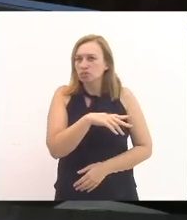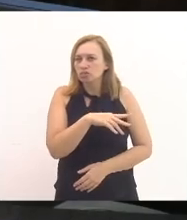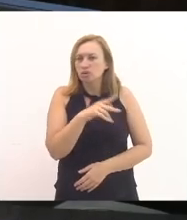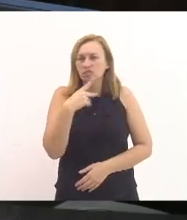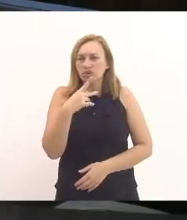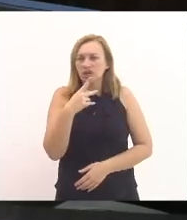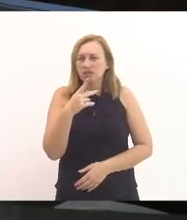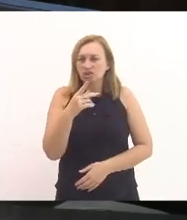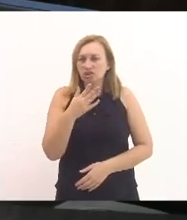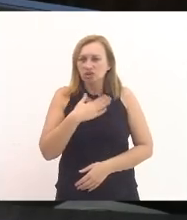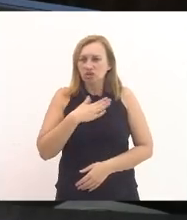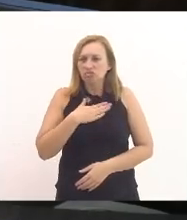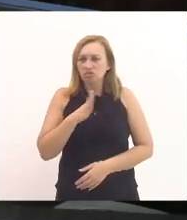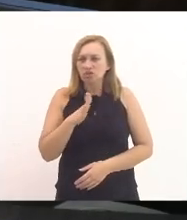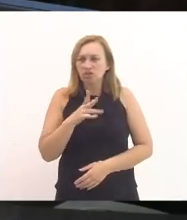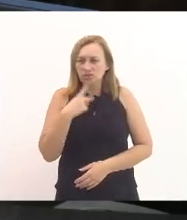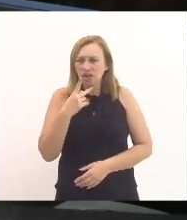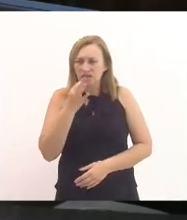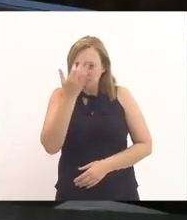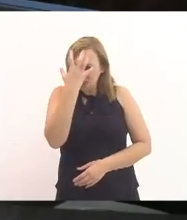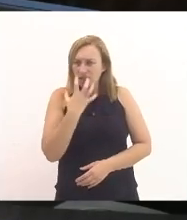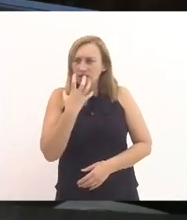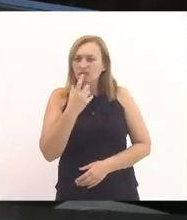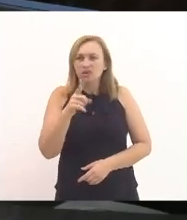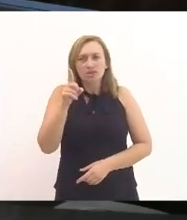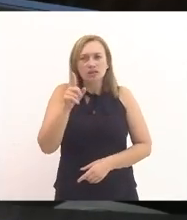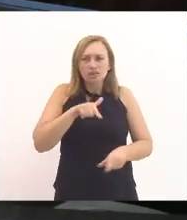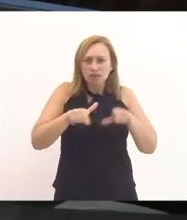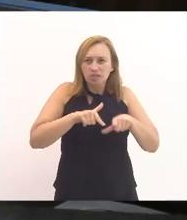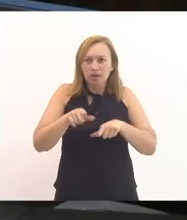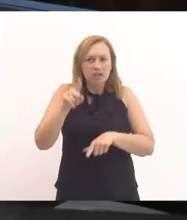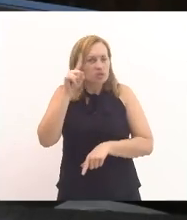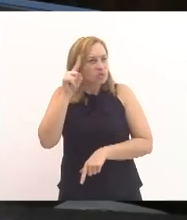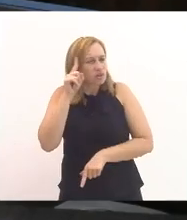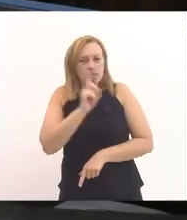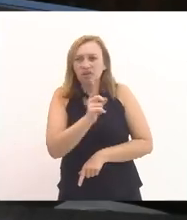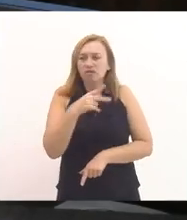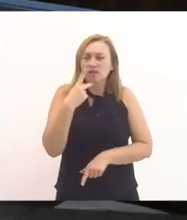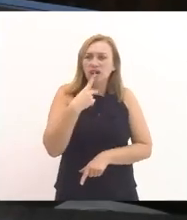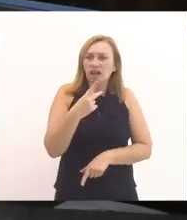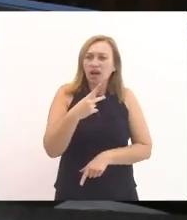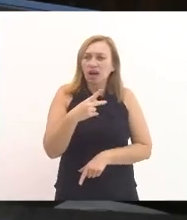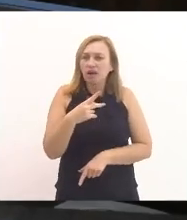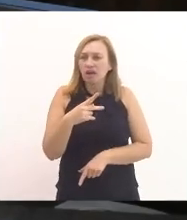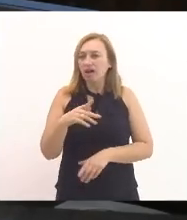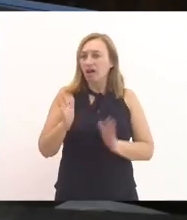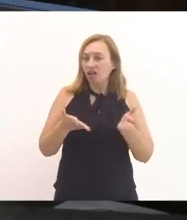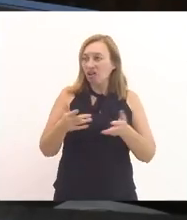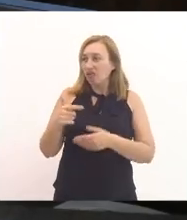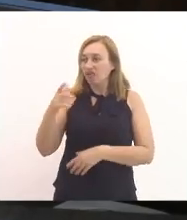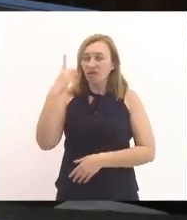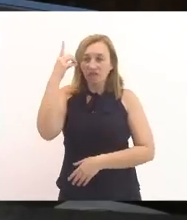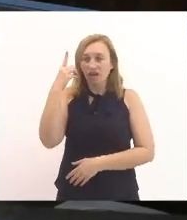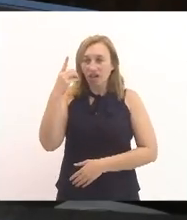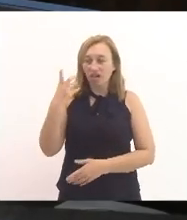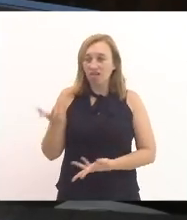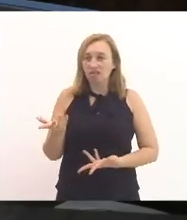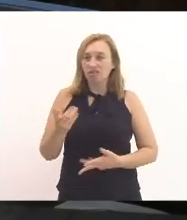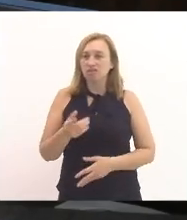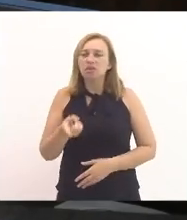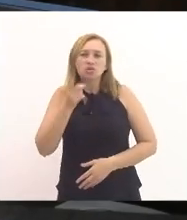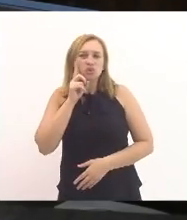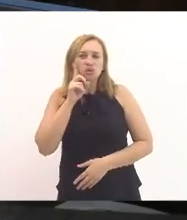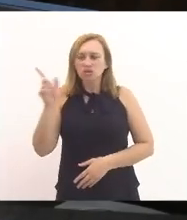ficarem falando de mim também Papa que reto falei eu vou trabalhar todo dia para não ficar falando pede a brasileira deve estar é tão e todo dia